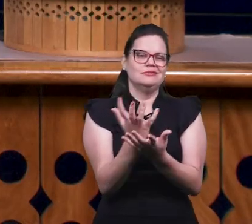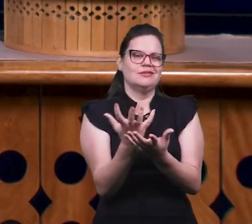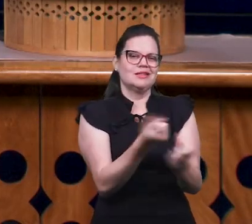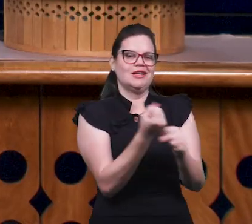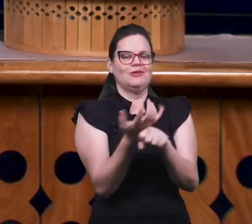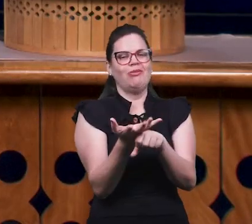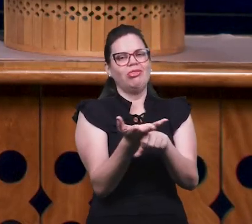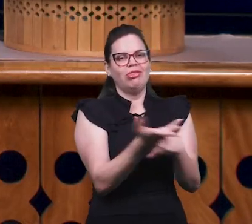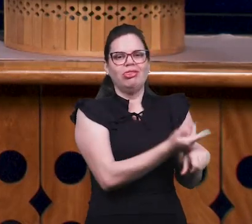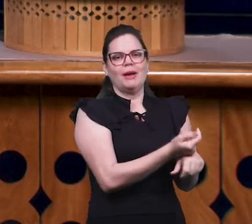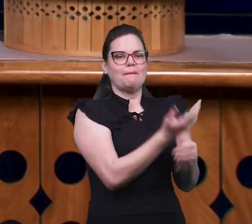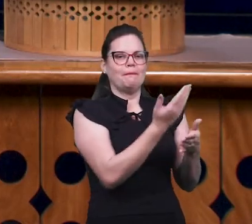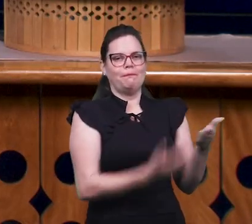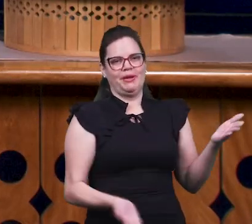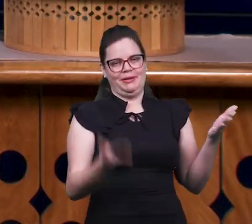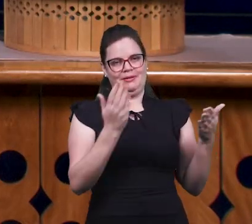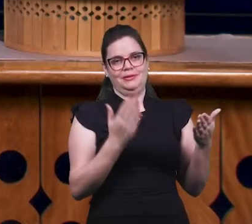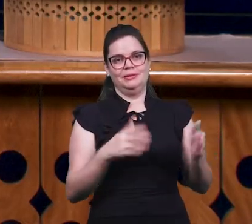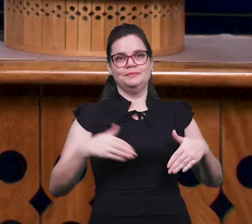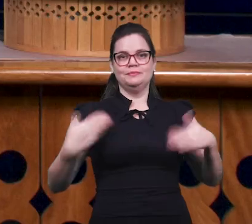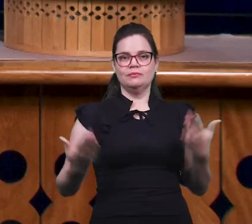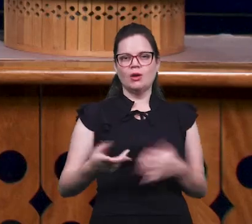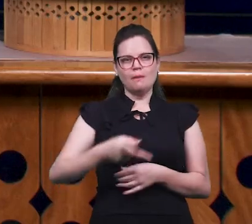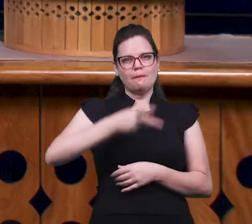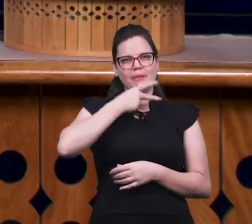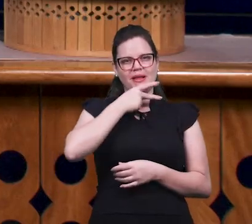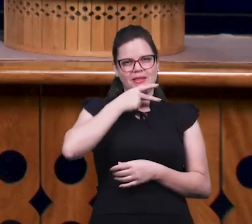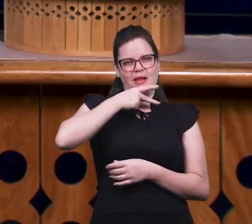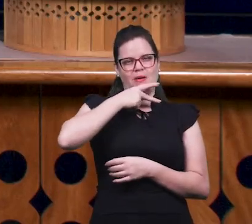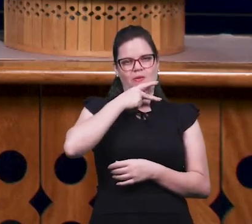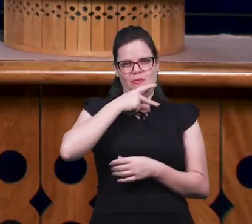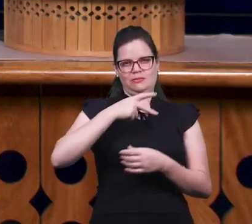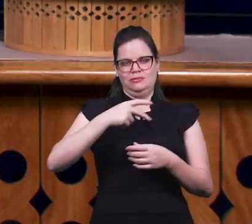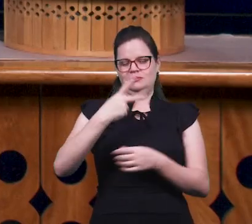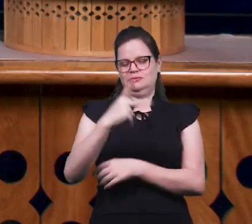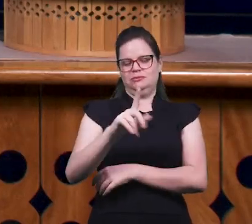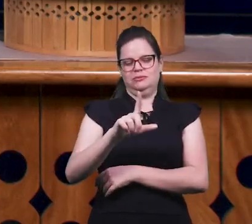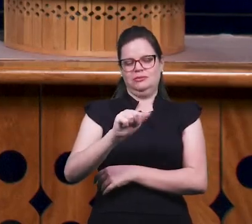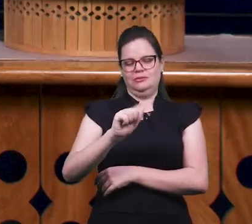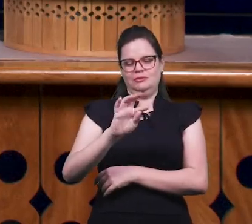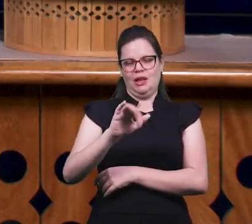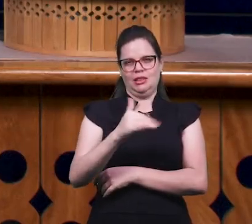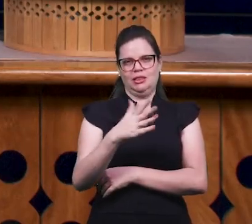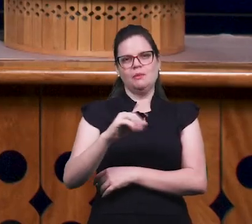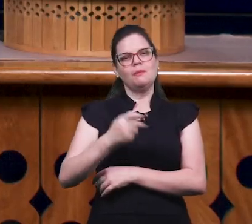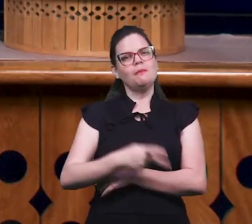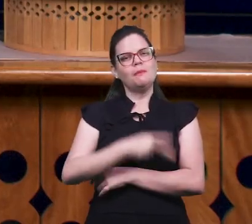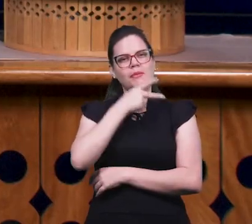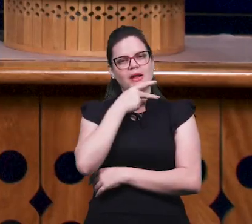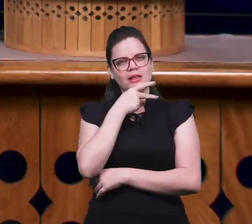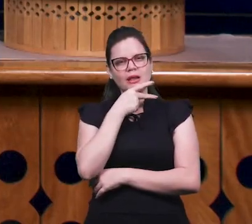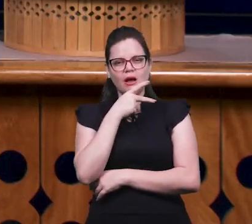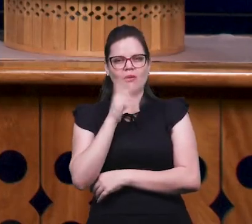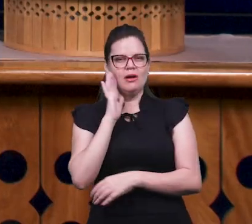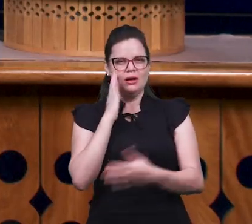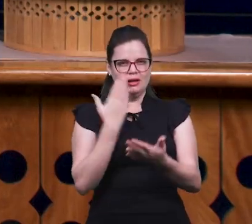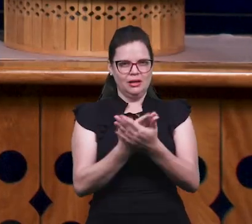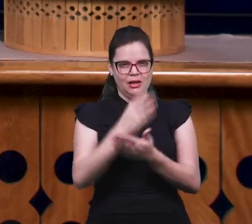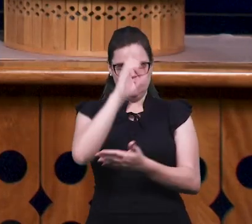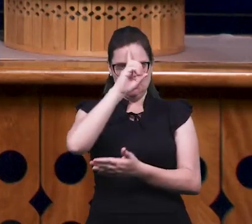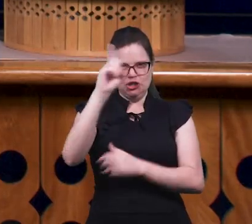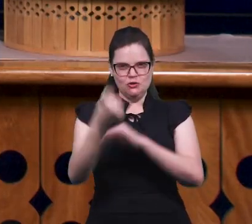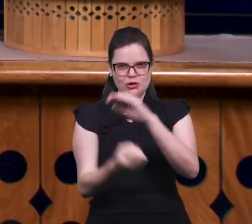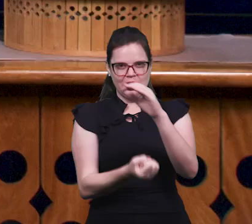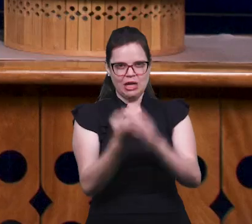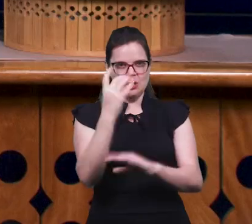o universo teve um início, né, que Deus criou. Ele cria que sempre existiu isso aí, assim como Sócrates também. Então, a fé deles, o